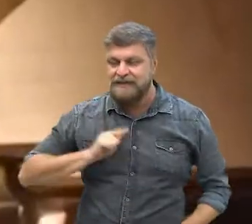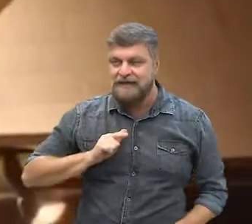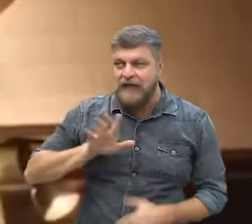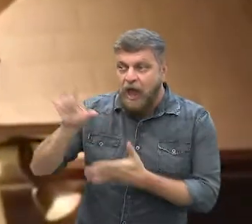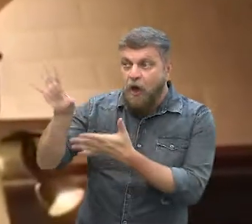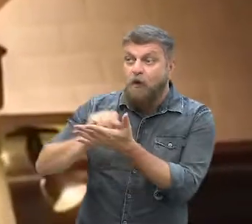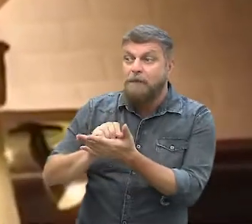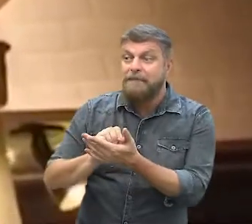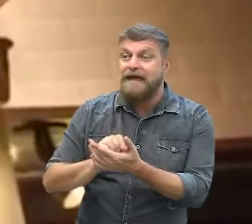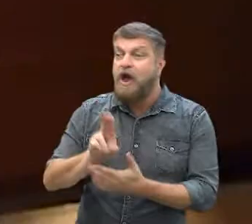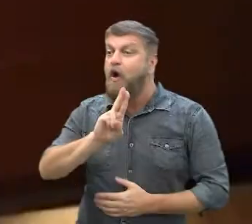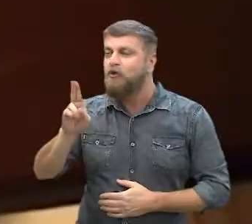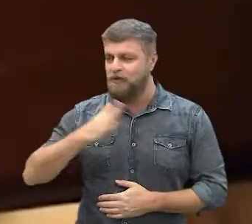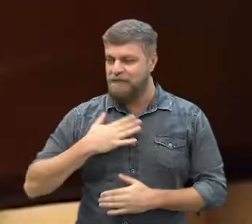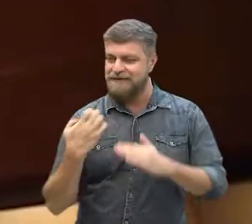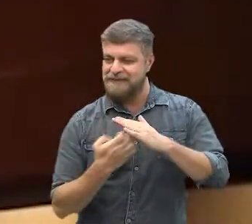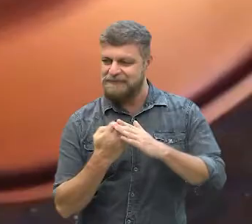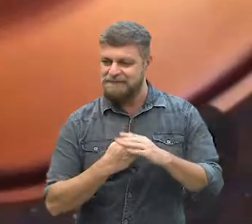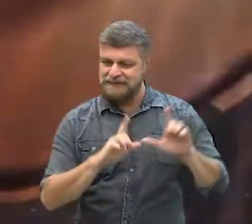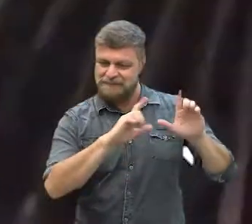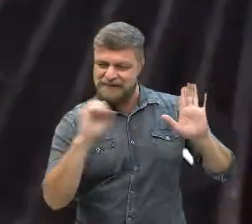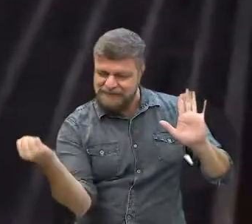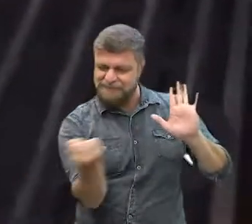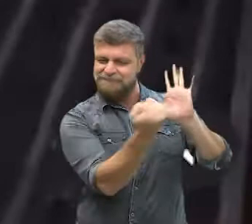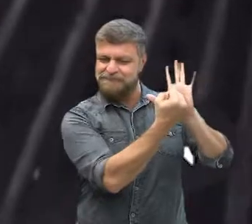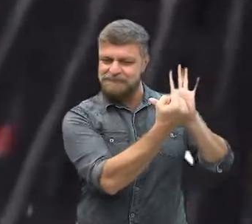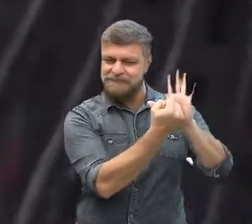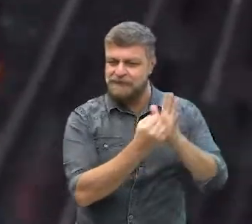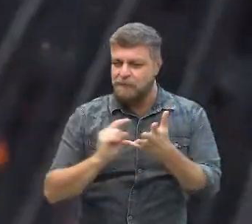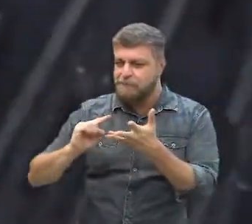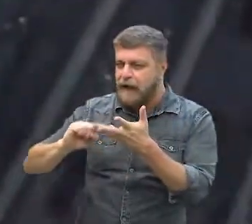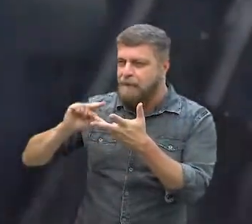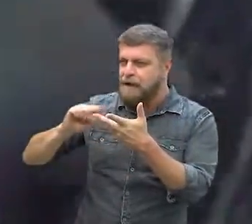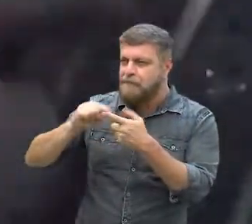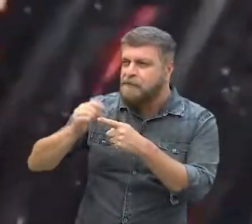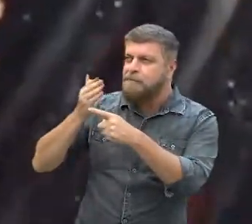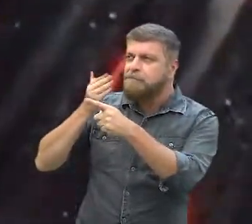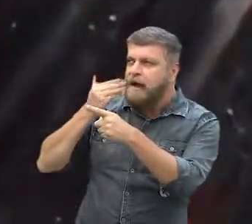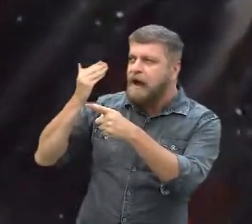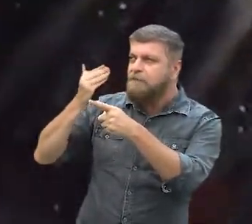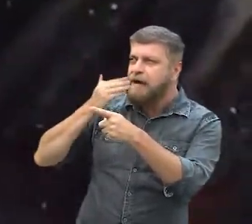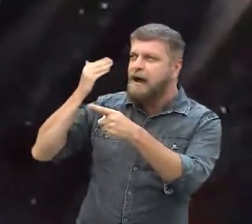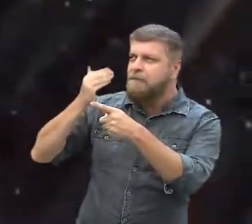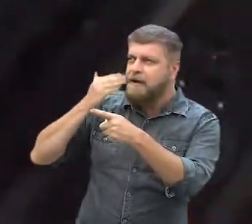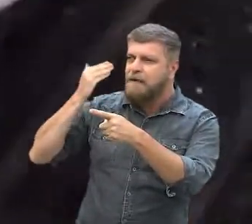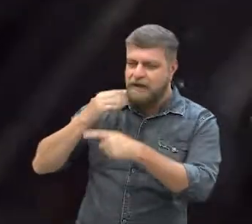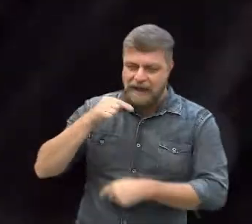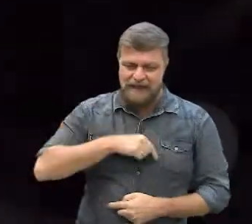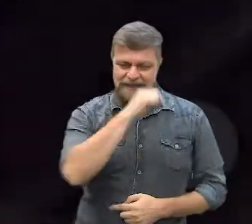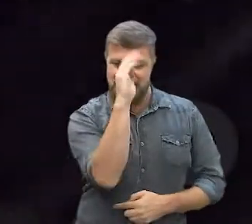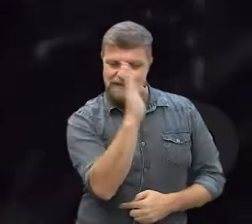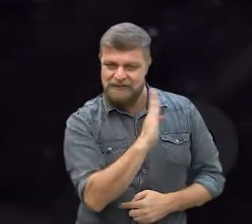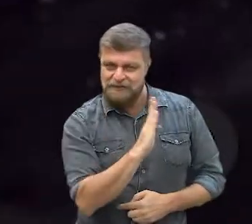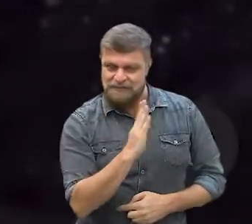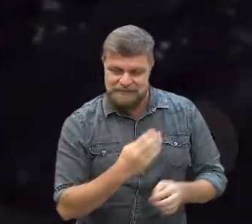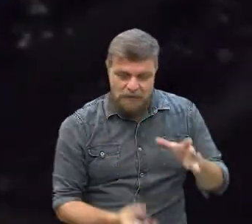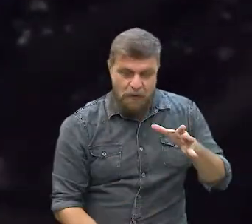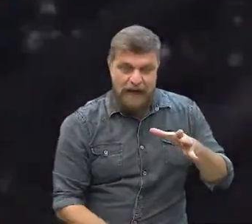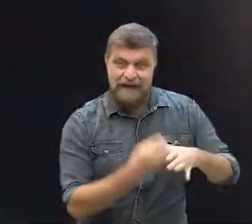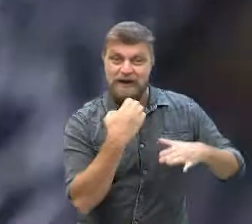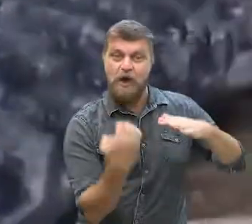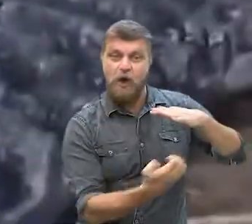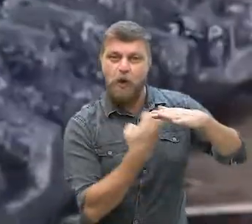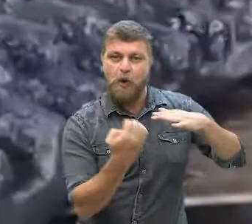Hill, hoje é o nome da minha empresa. Então, um pouquinho de cada coisa leva a gente fazer e desenvolver essa